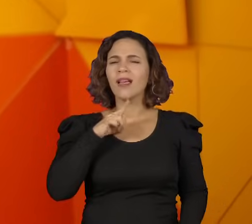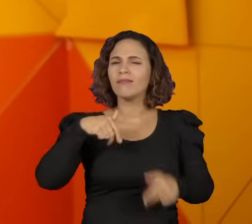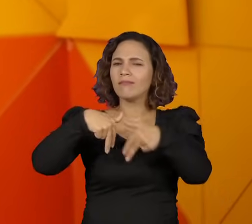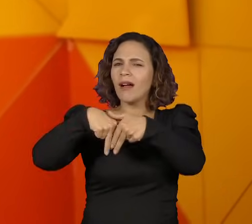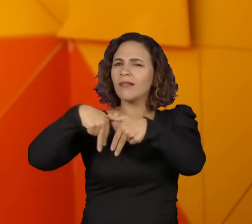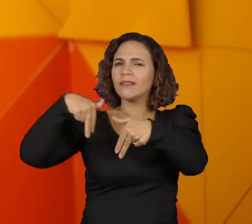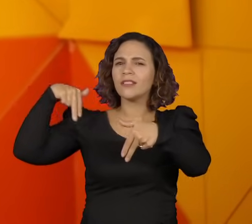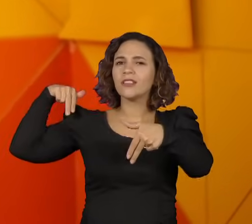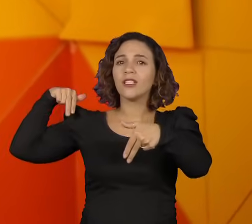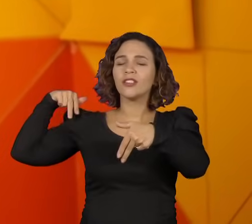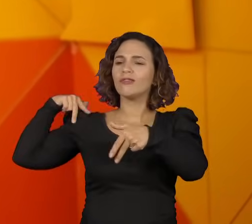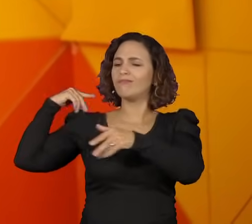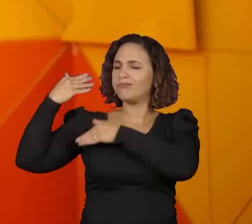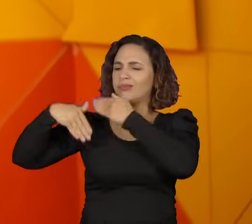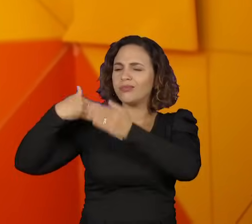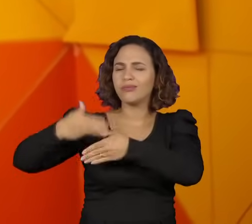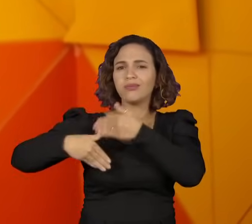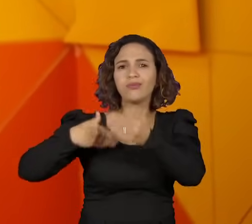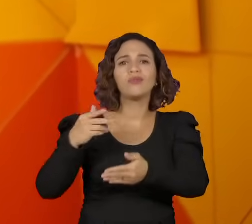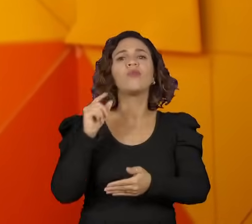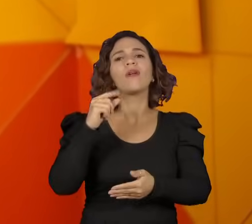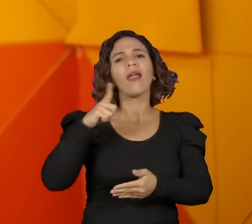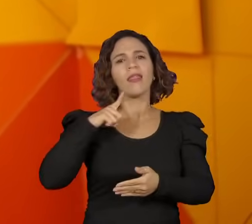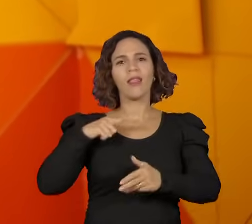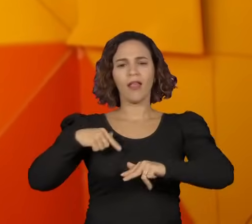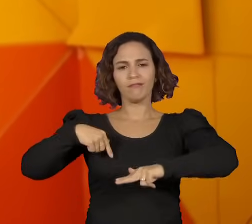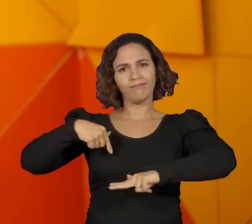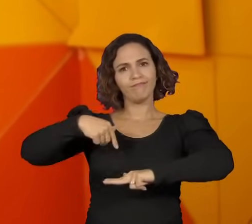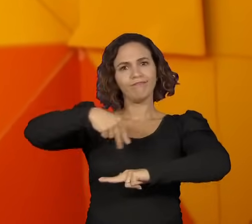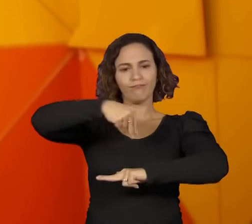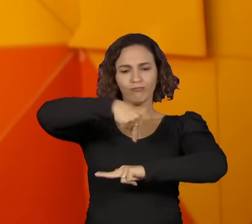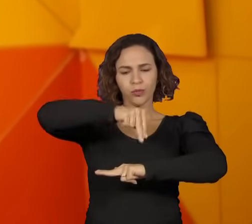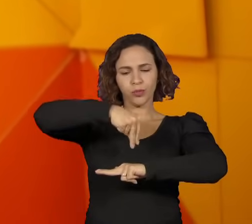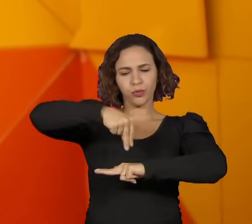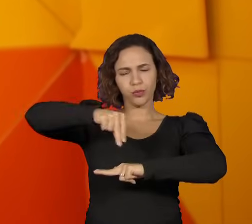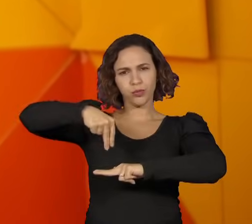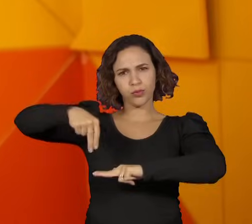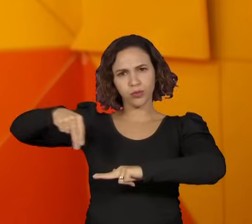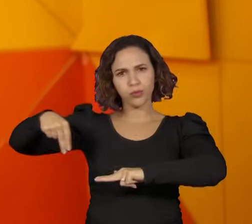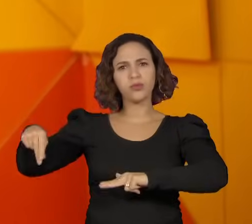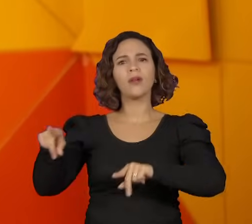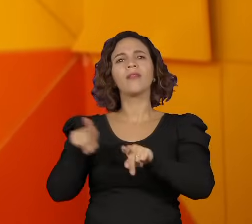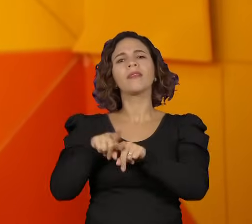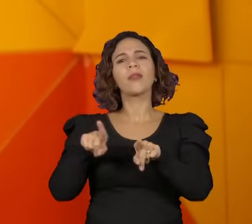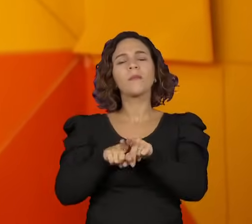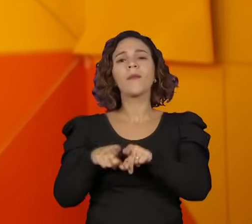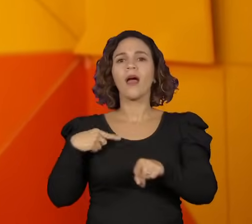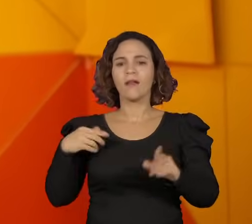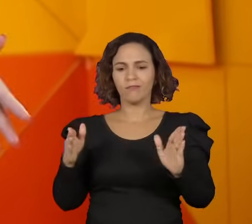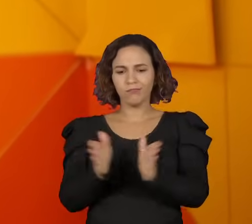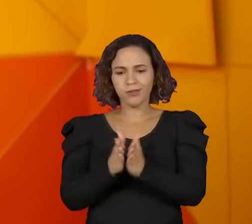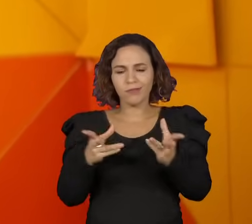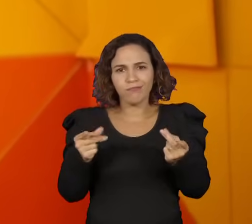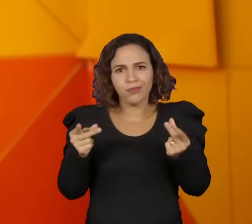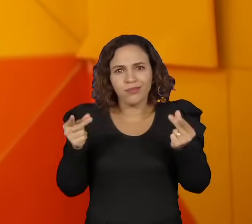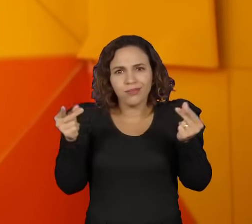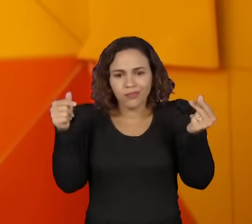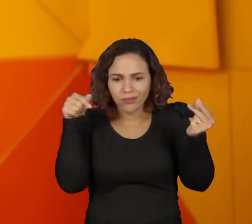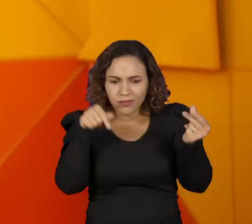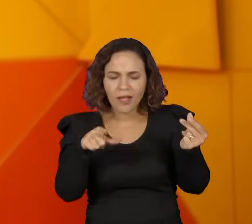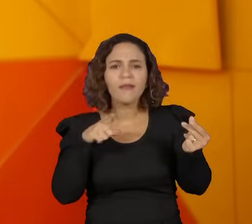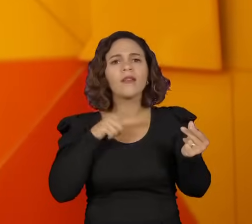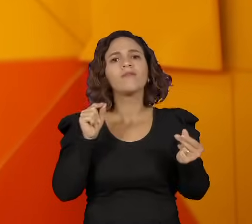ancestrais que estão ligados aos rituais de limpeza energética. E aí, para a gente saber um pouco mais sobre esse assunto, fomos visitar